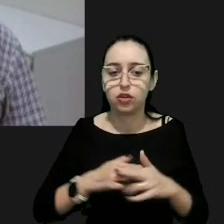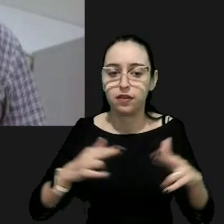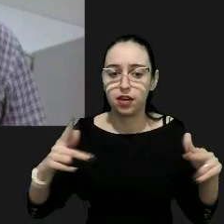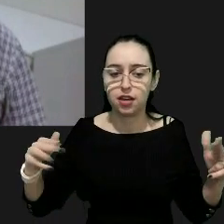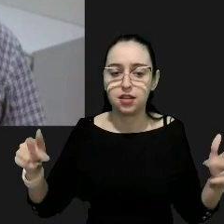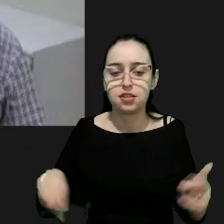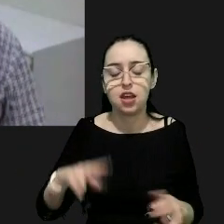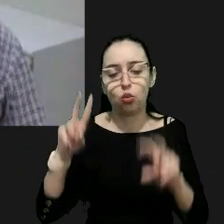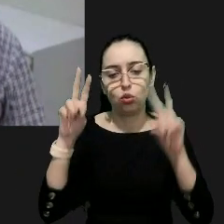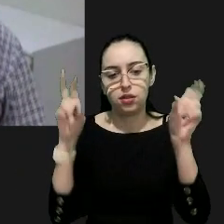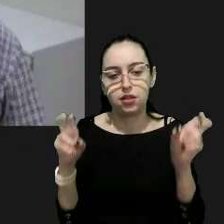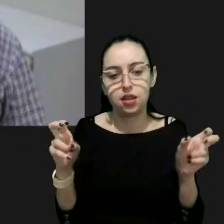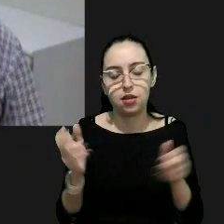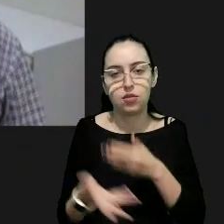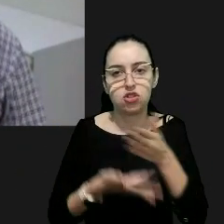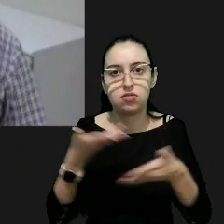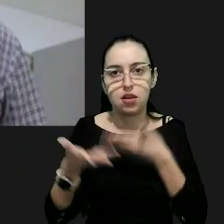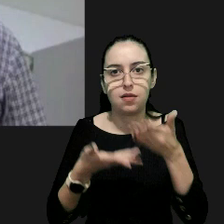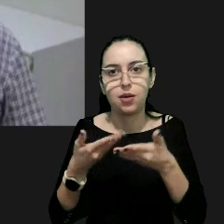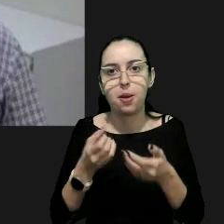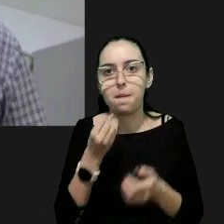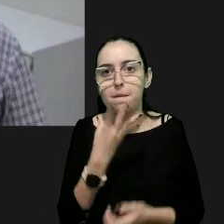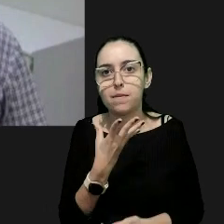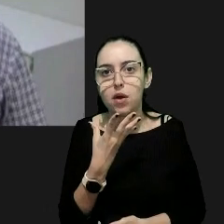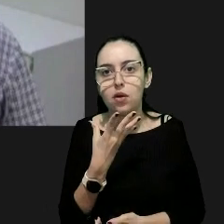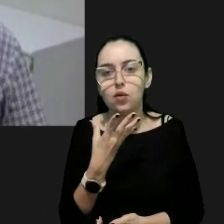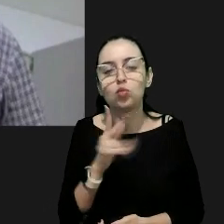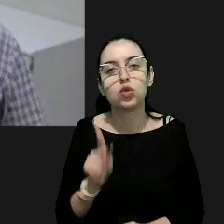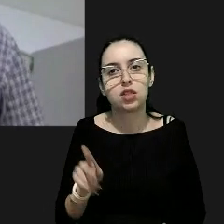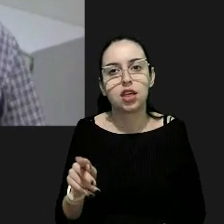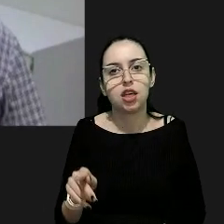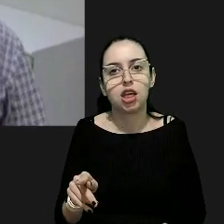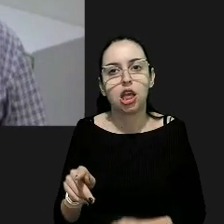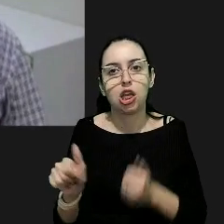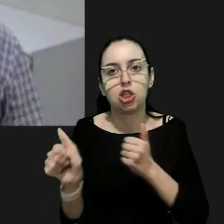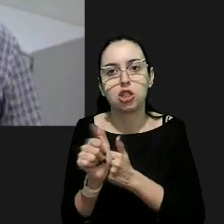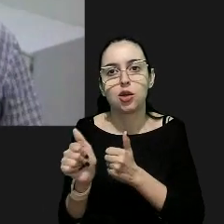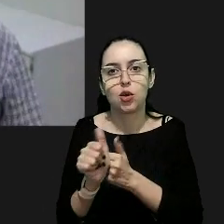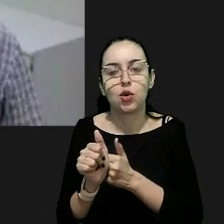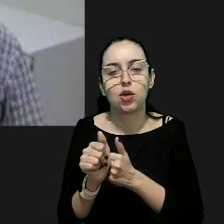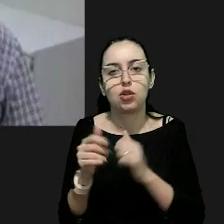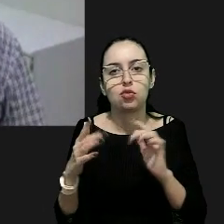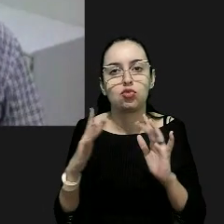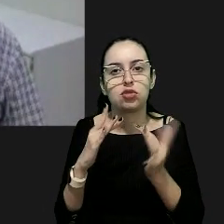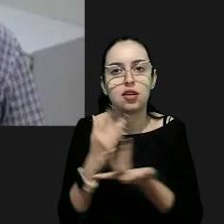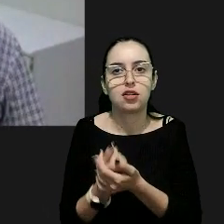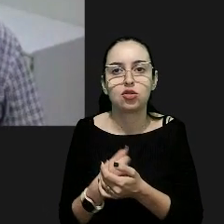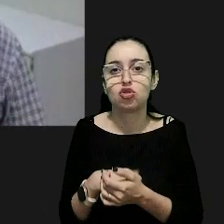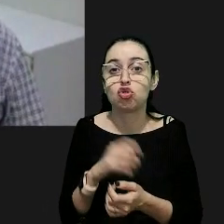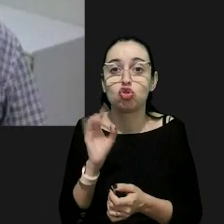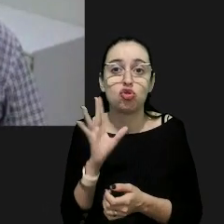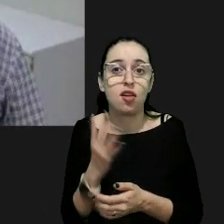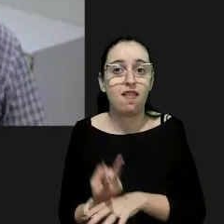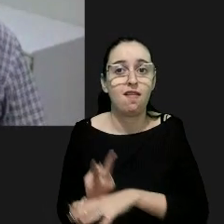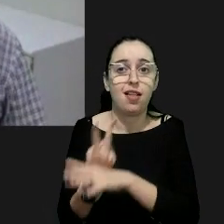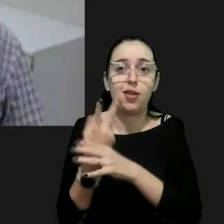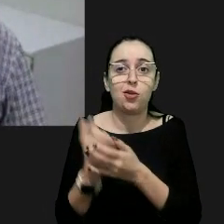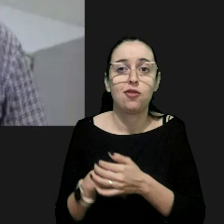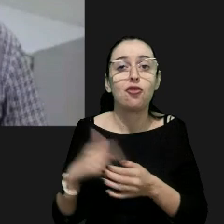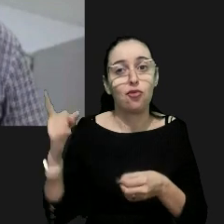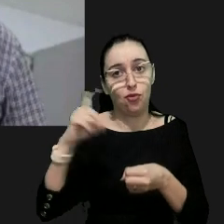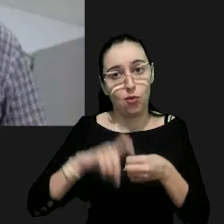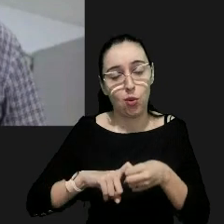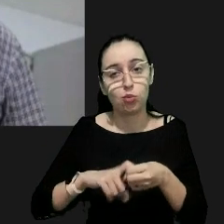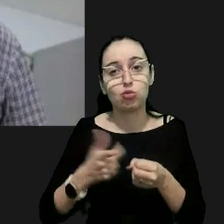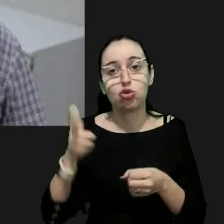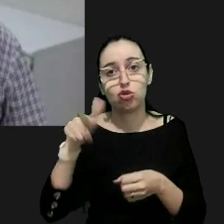diversificar um pouco, né, os temas que a gente tem tratado. Muito bom, Miriam. Eu vou continuar te seguindo nas redes, eu só tenho a